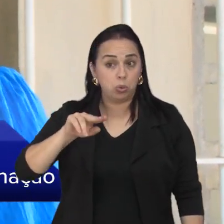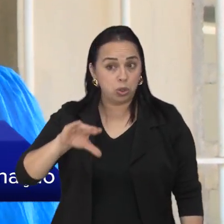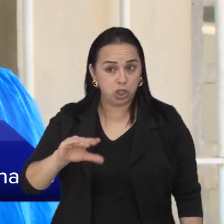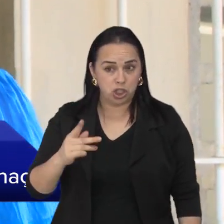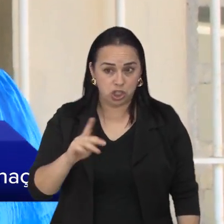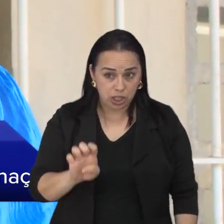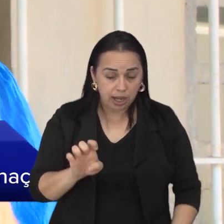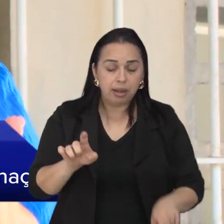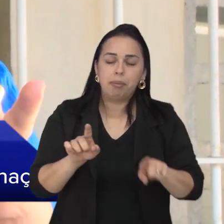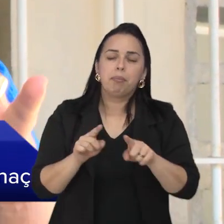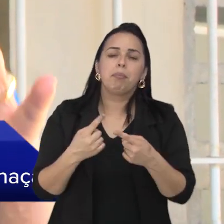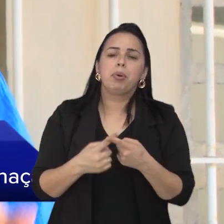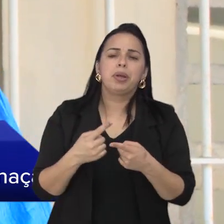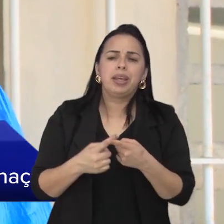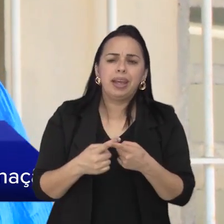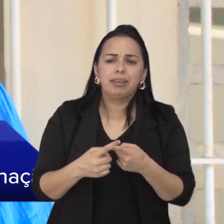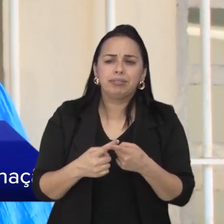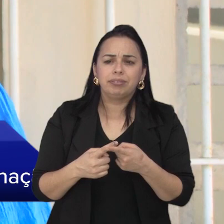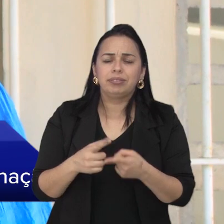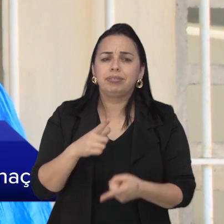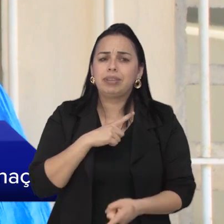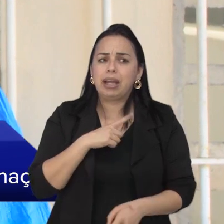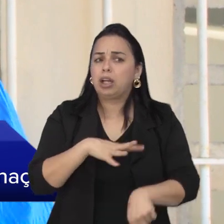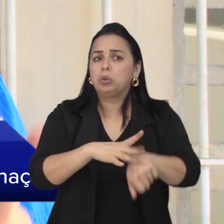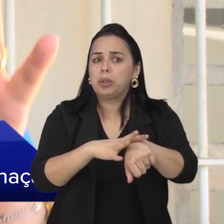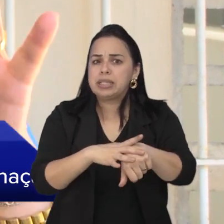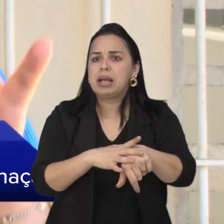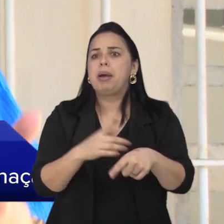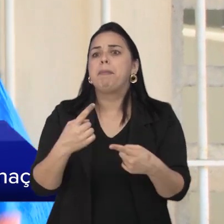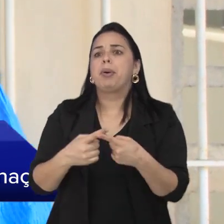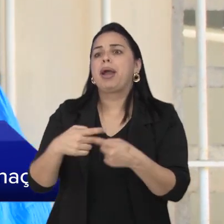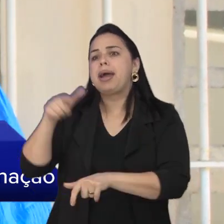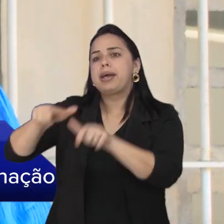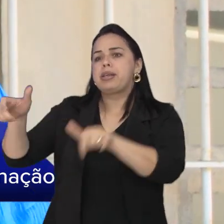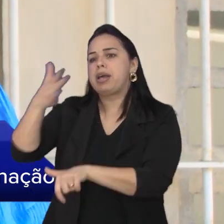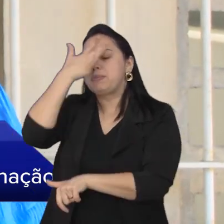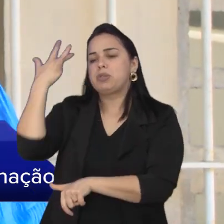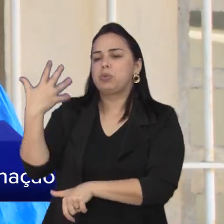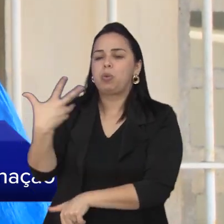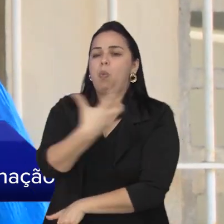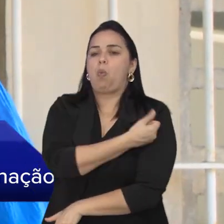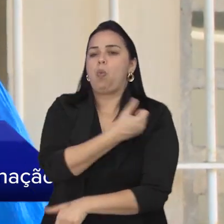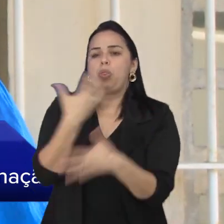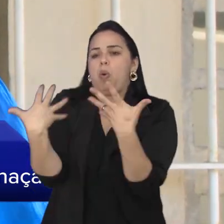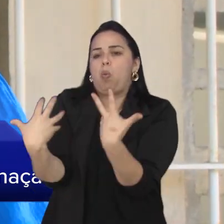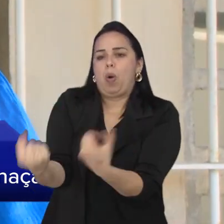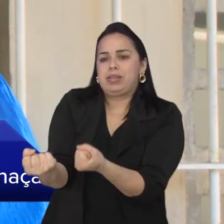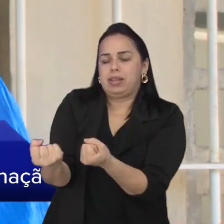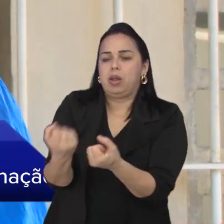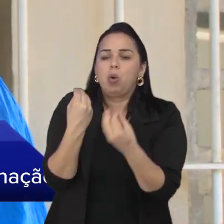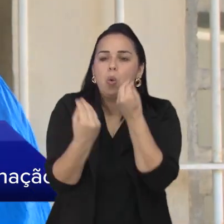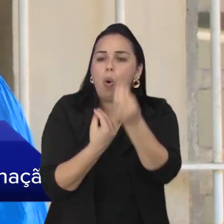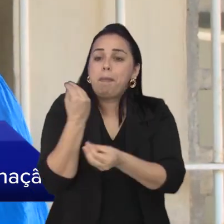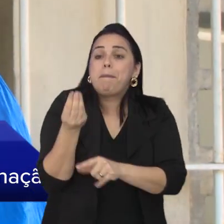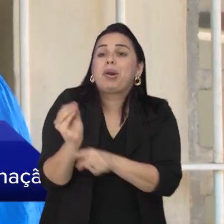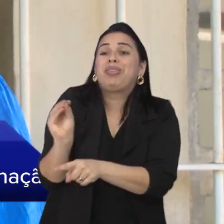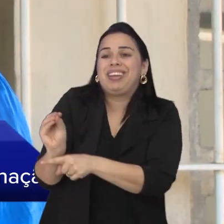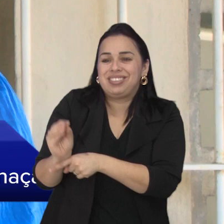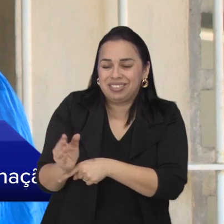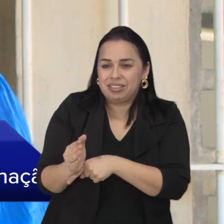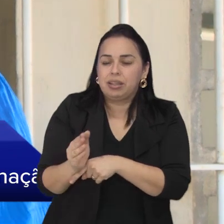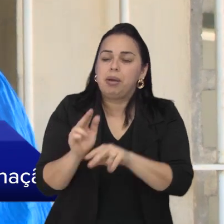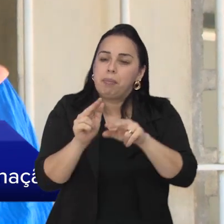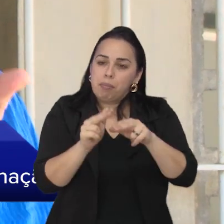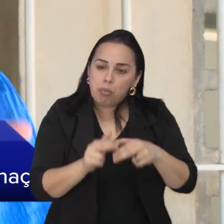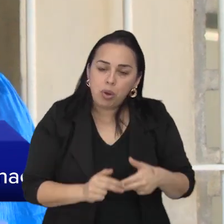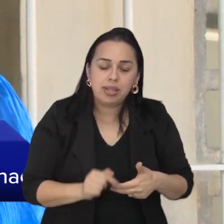você tem vacina? Porque você tem baixa cobertura vacinal. Quando eu tenho baixa cobertura vacinal, eu não consigo proteger as pessoas à minha